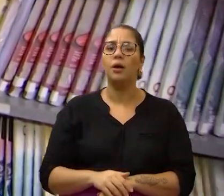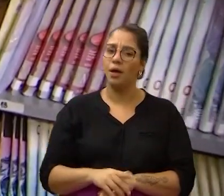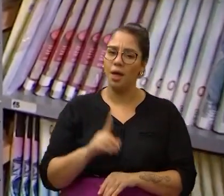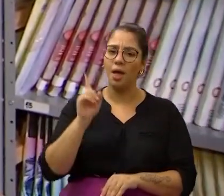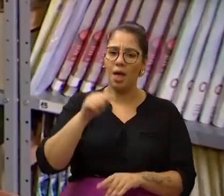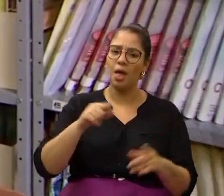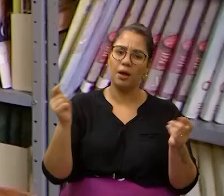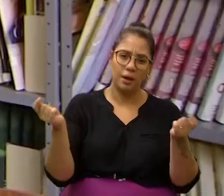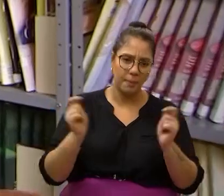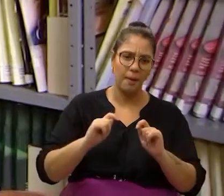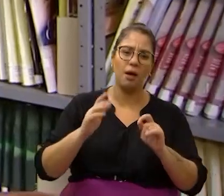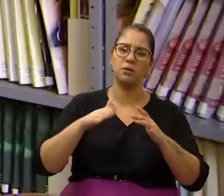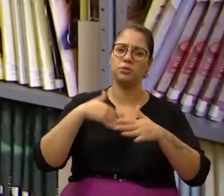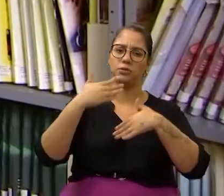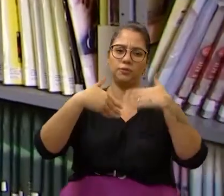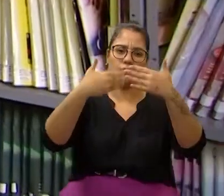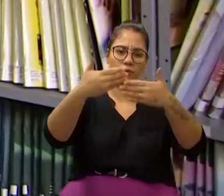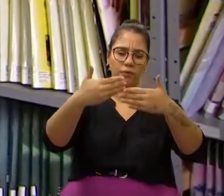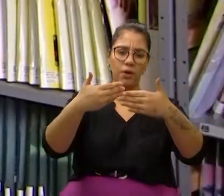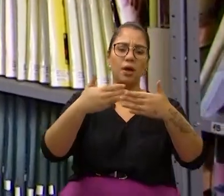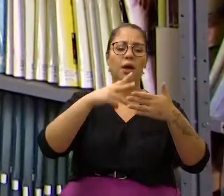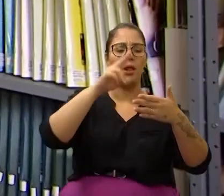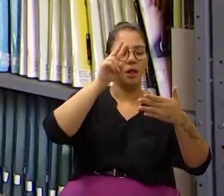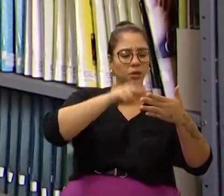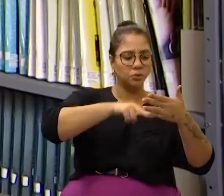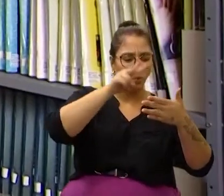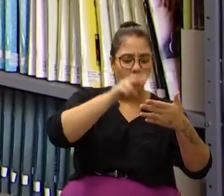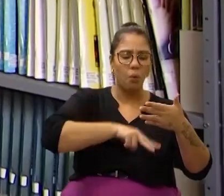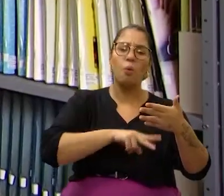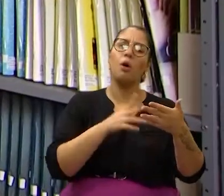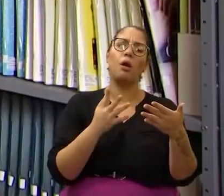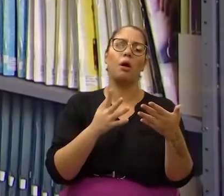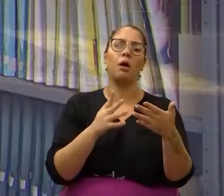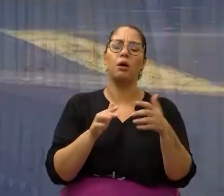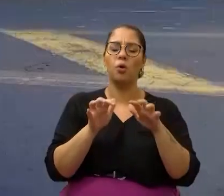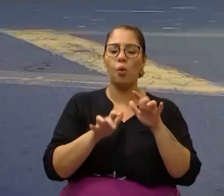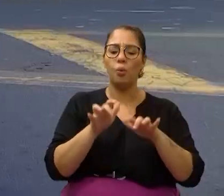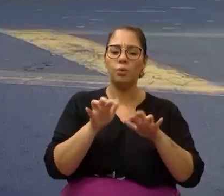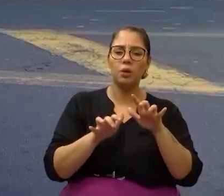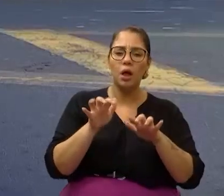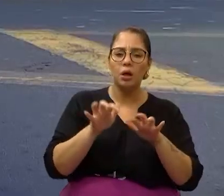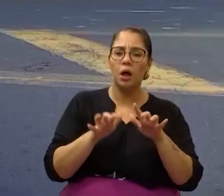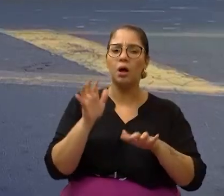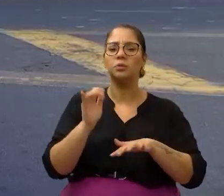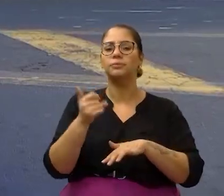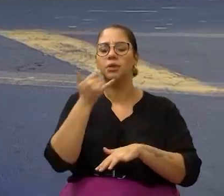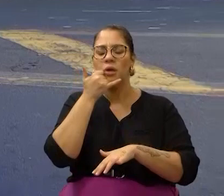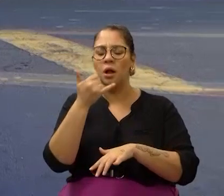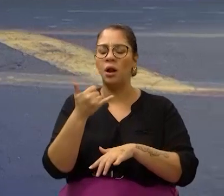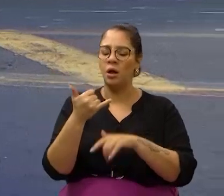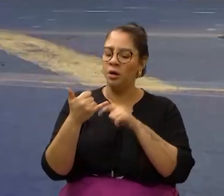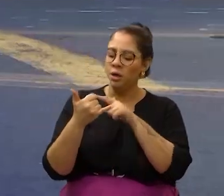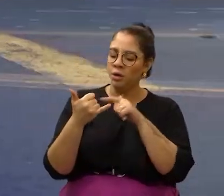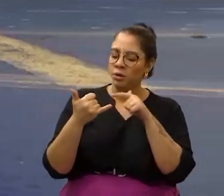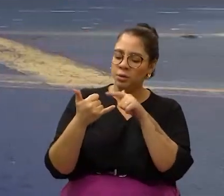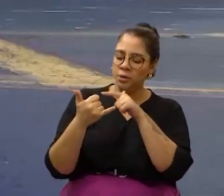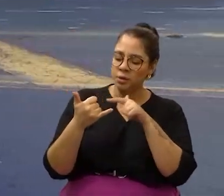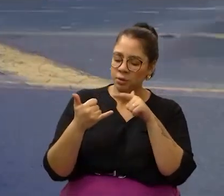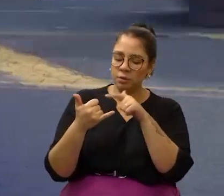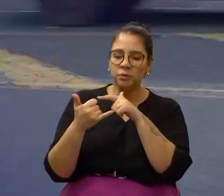é capaz de desenvolver a leitura, ele é capaz de mexer no computador, no celular, né?